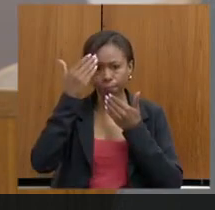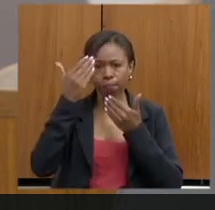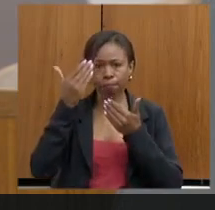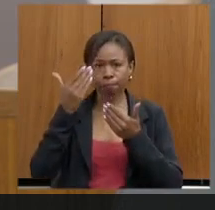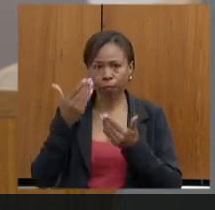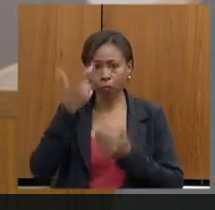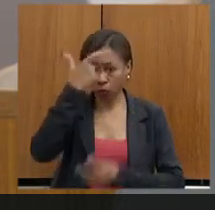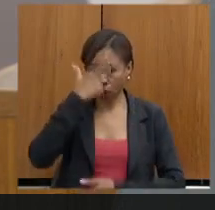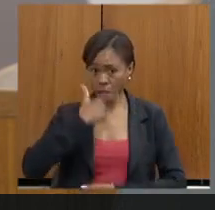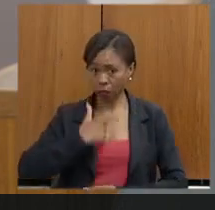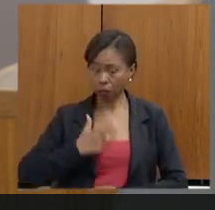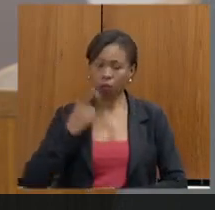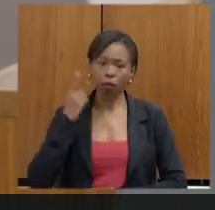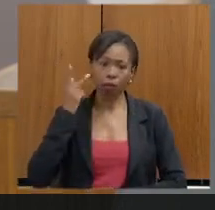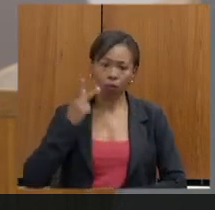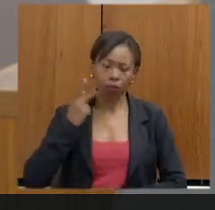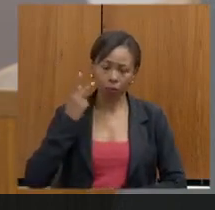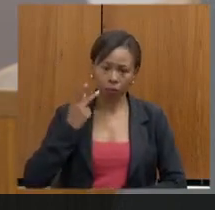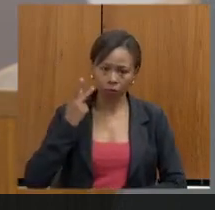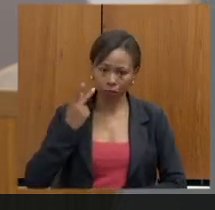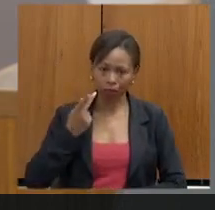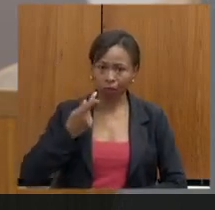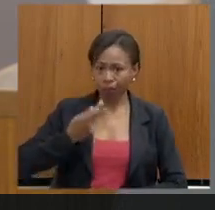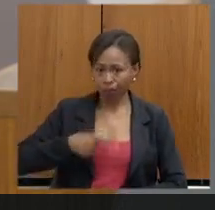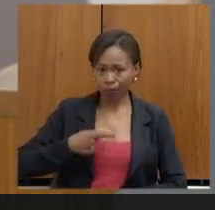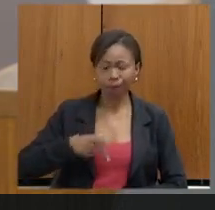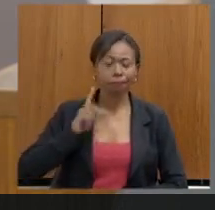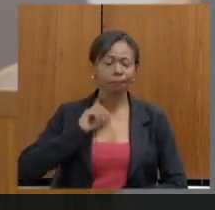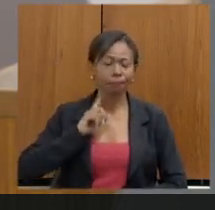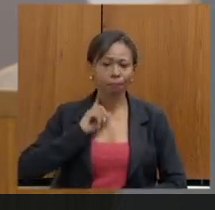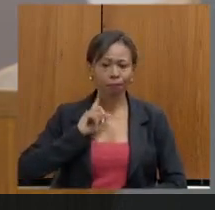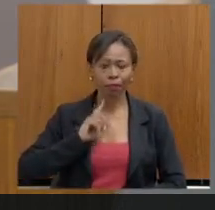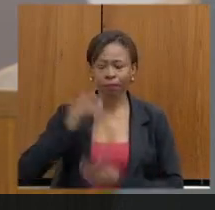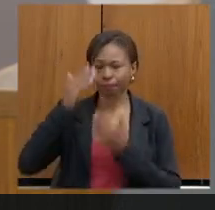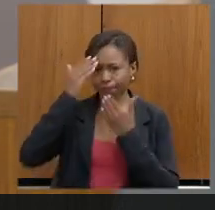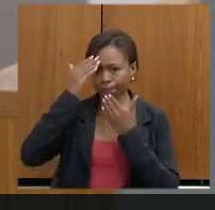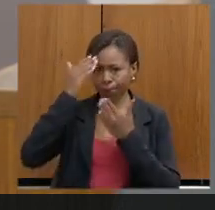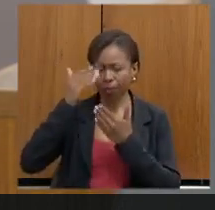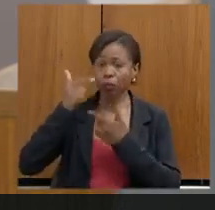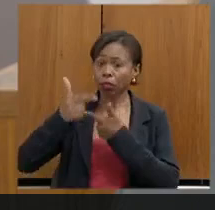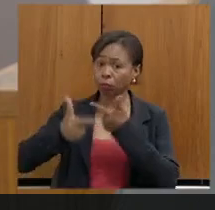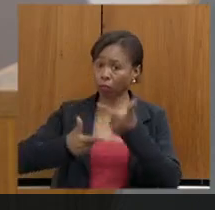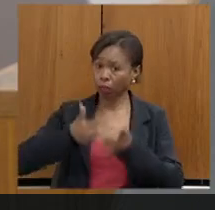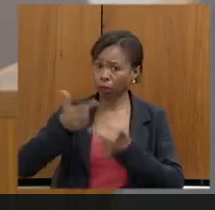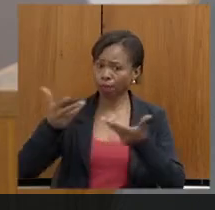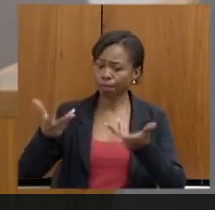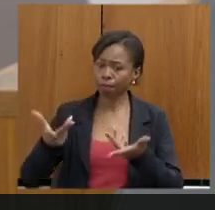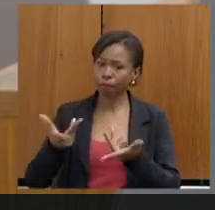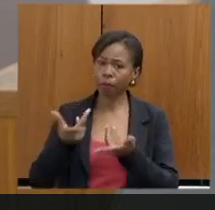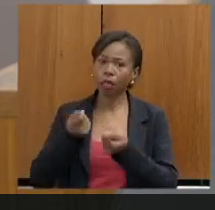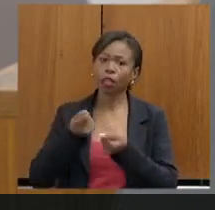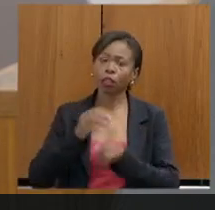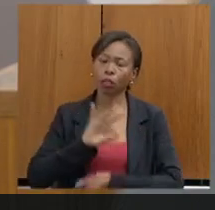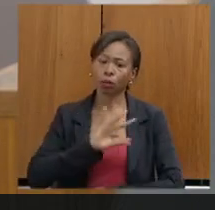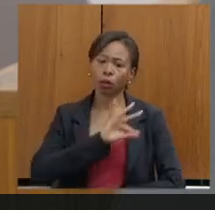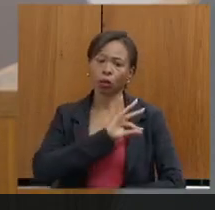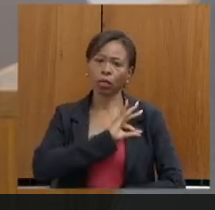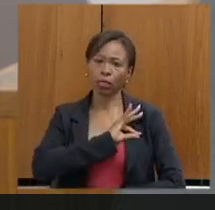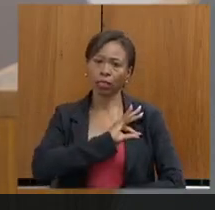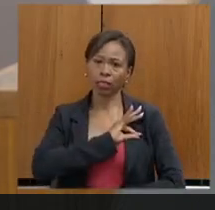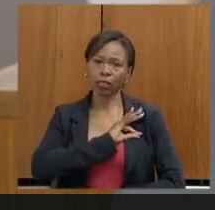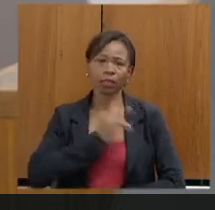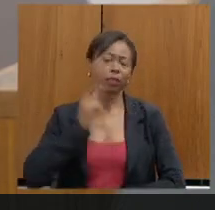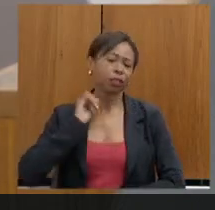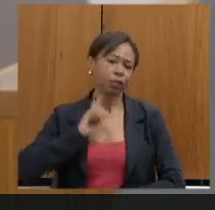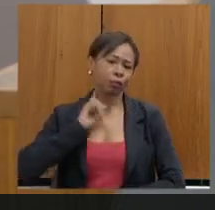parlamentar enquanto mineira pelo excelente serviço prestado pela Polícia Militar de Minas Gerais a